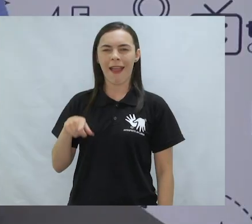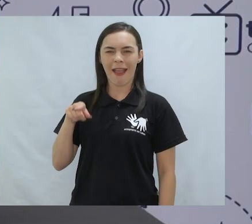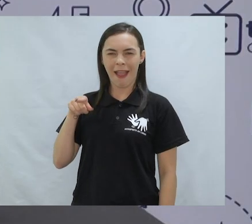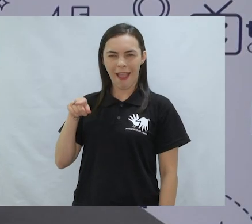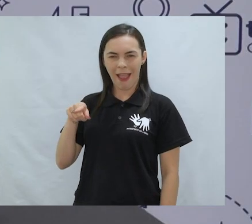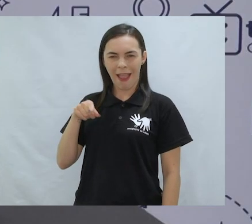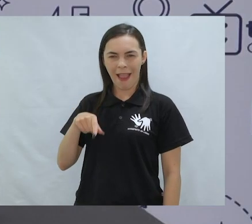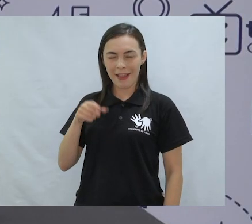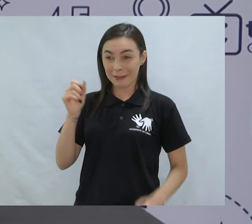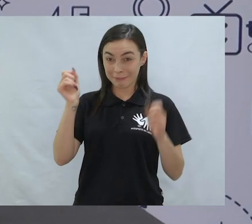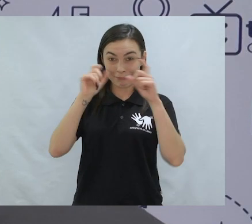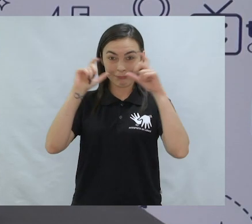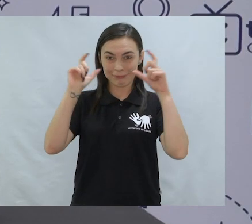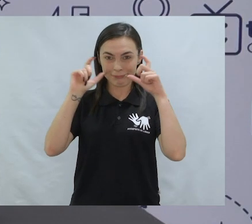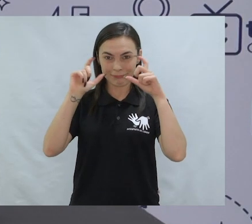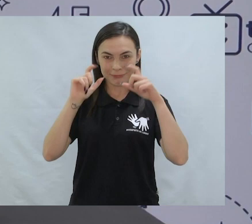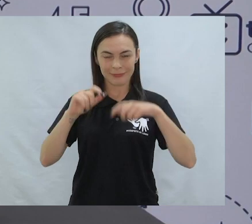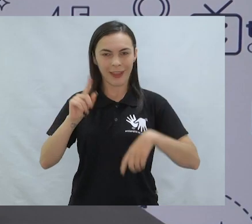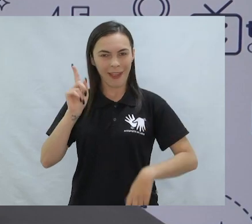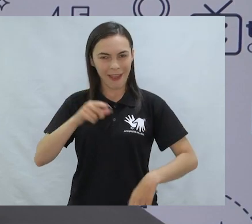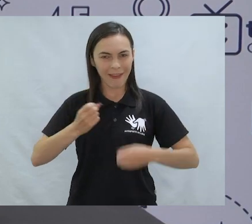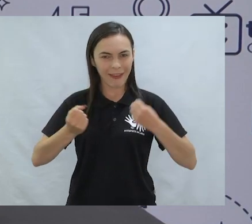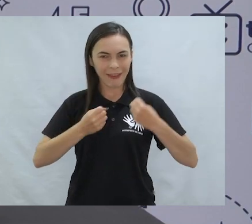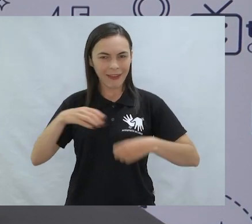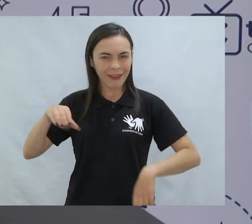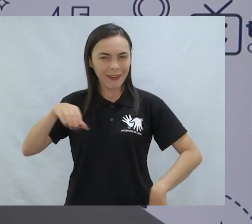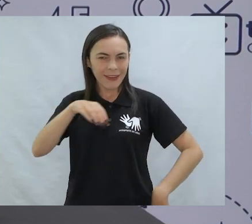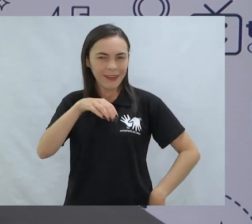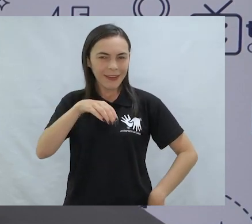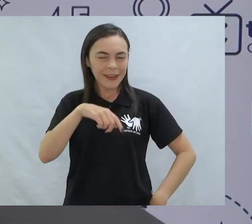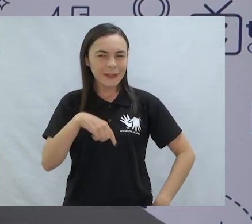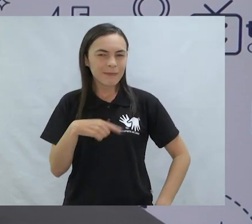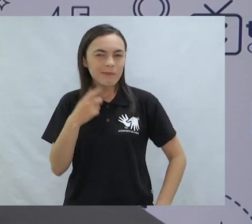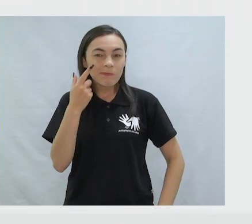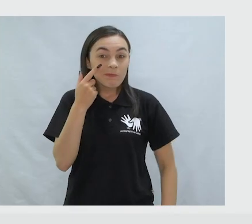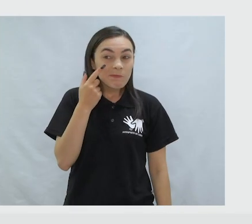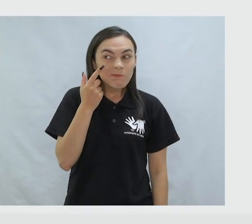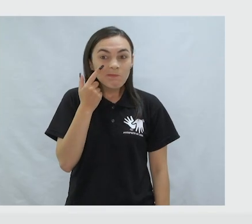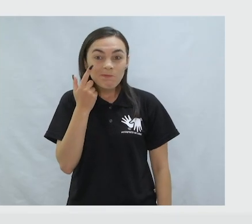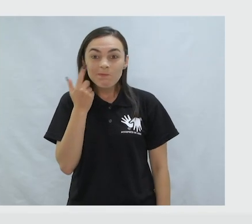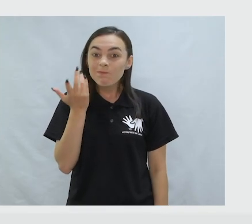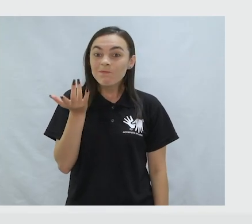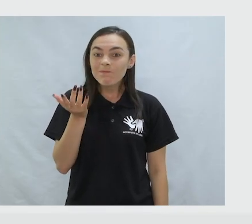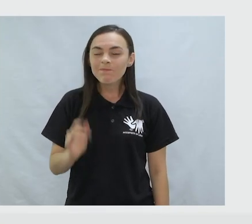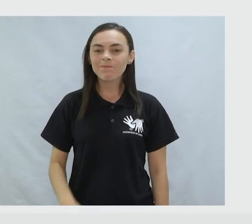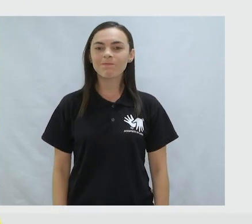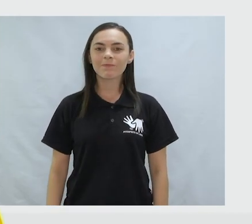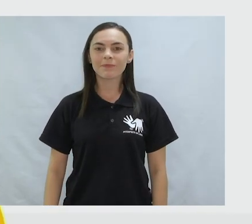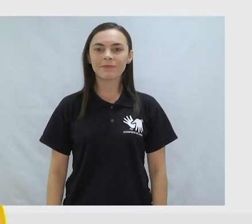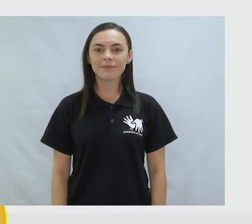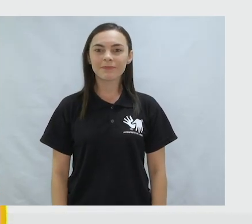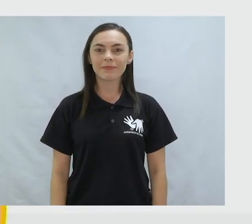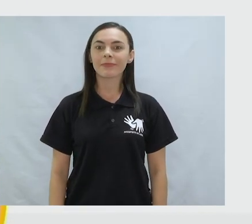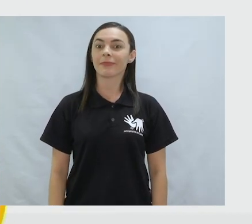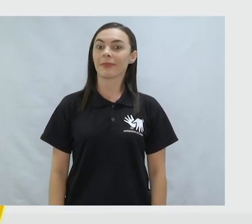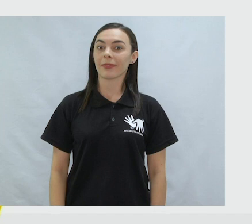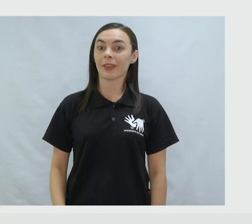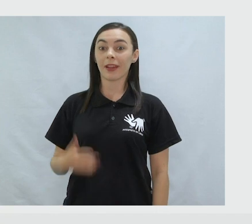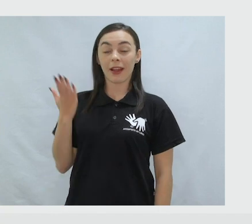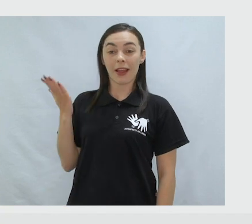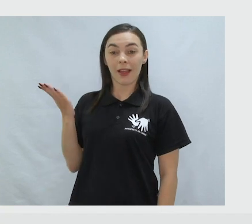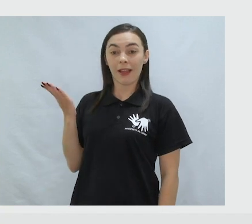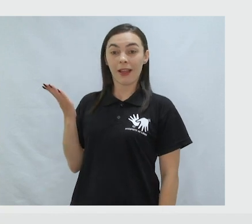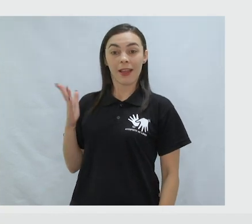essa Isa tá sempre ligada. Vamos ver se é o carrinho. Vamos ver, vamos ver, vamos ver, vamos ver. Olha